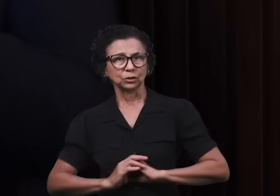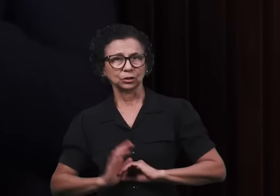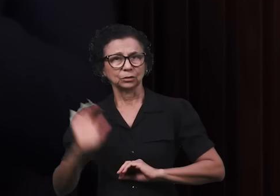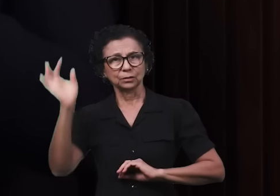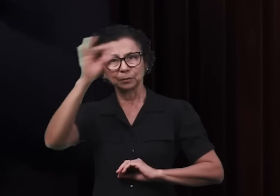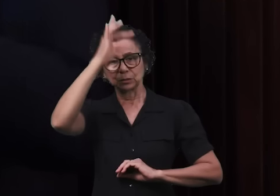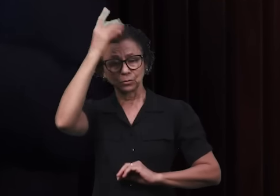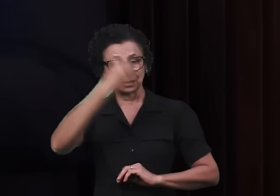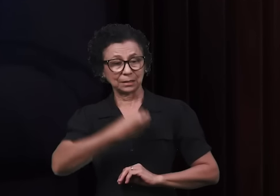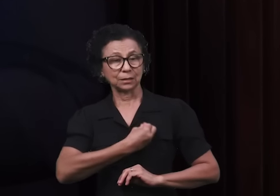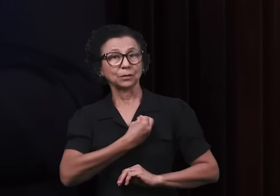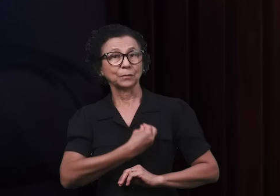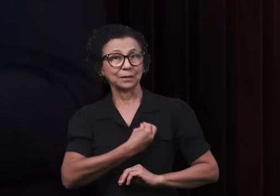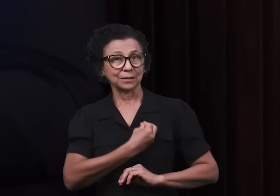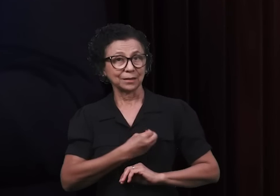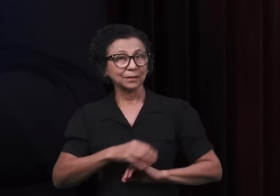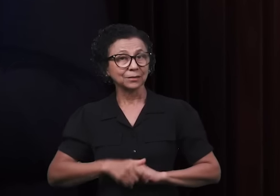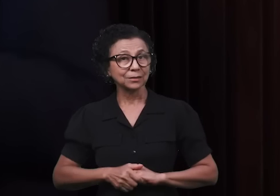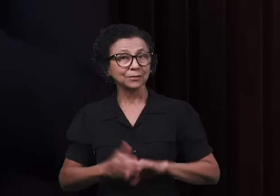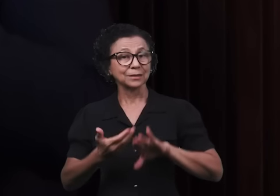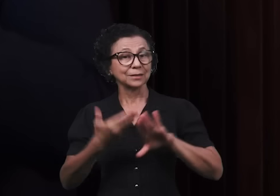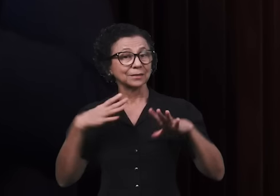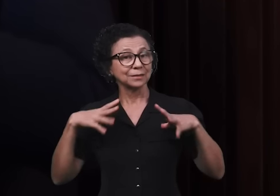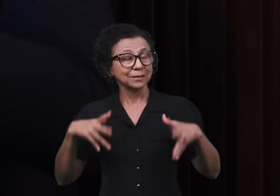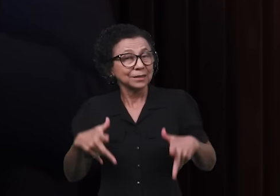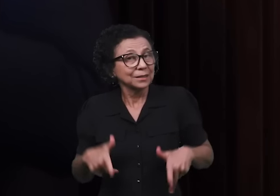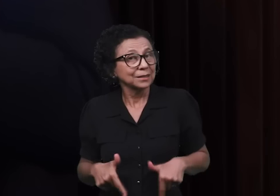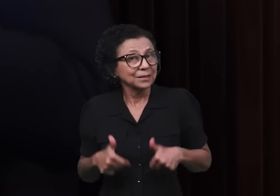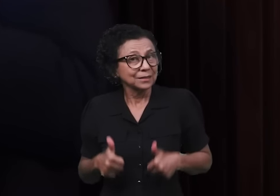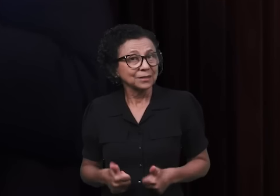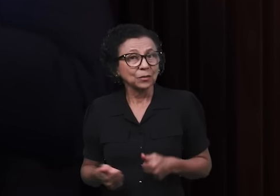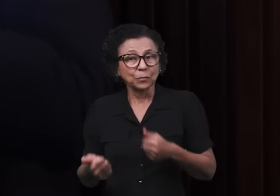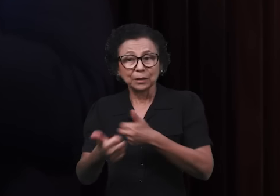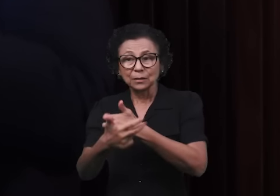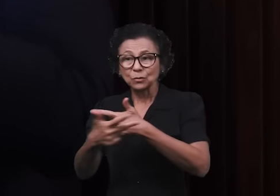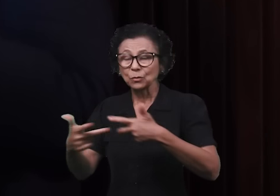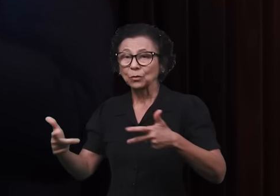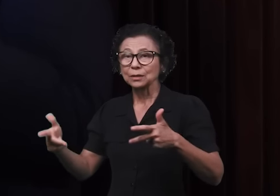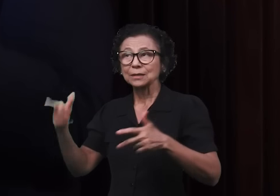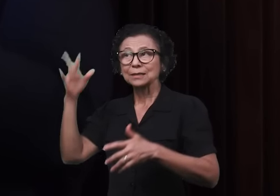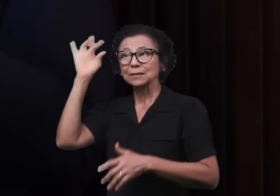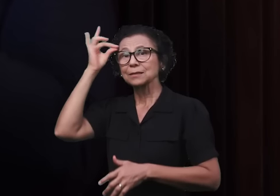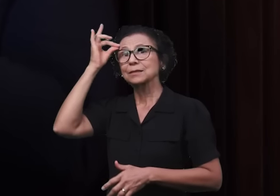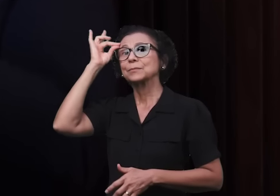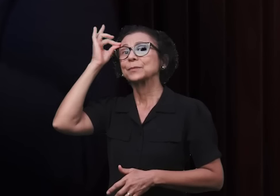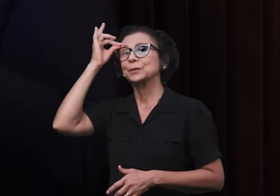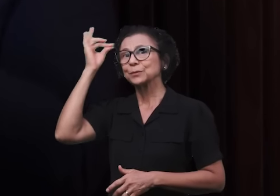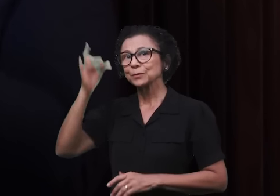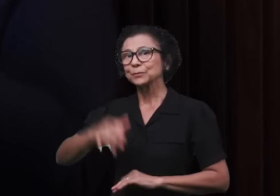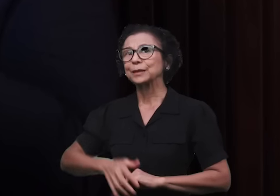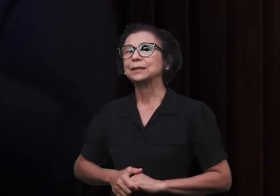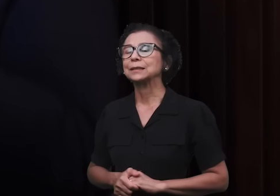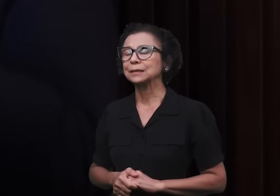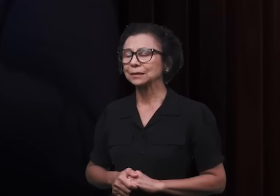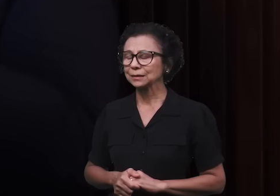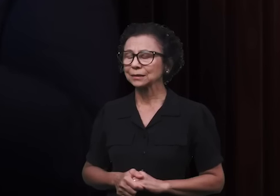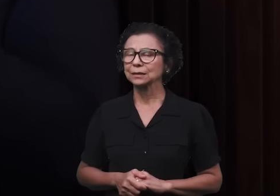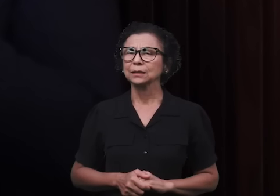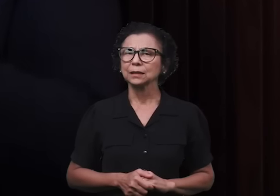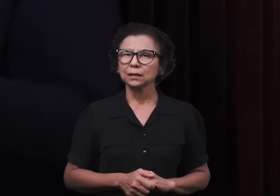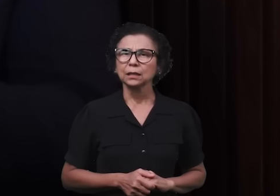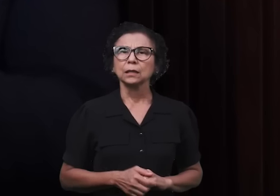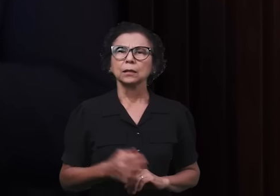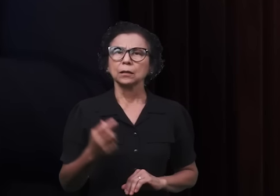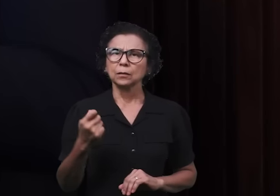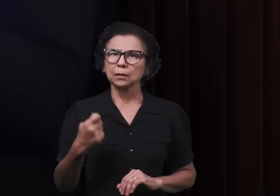a separação do Espírito em nós, é para a alma, é para o Espírito, são para as coisas espirituais, sobretudo.